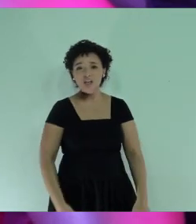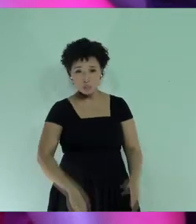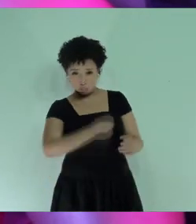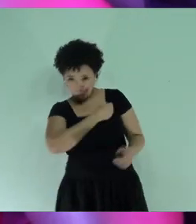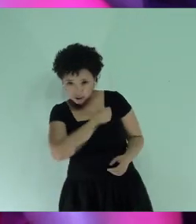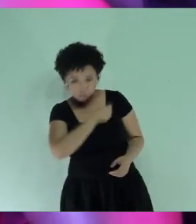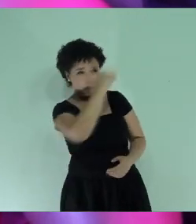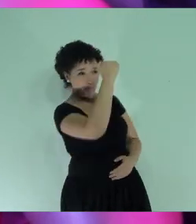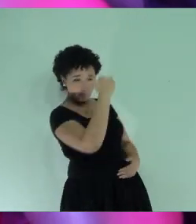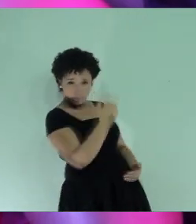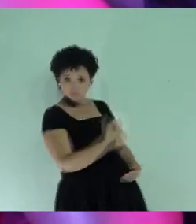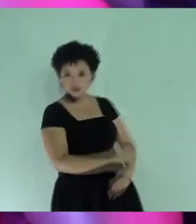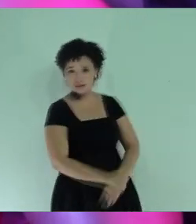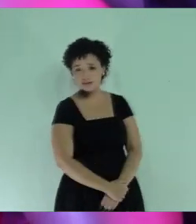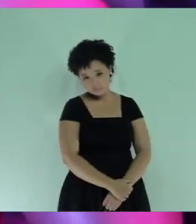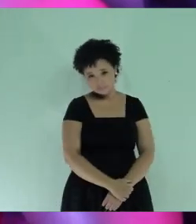Quer saber?